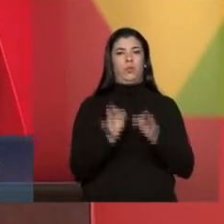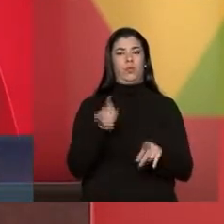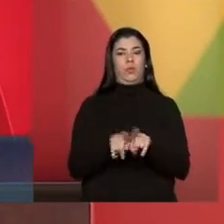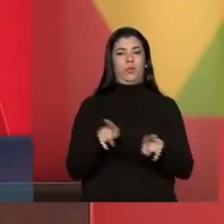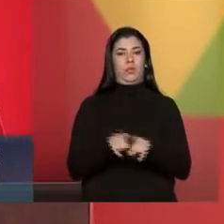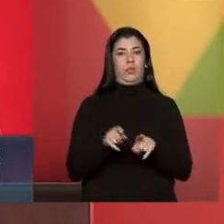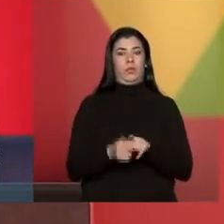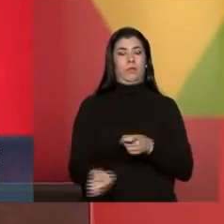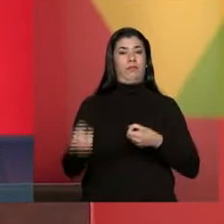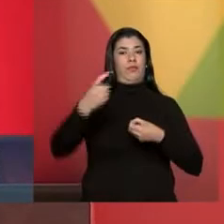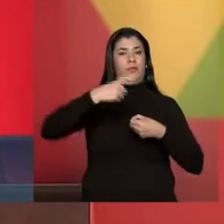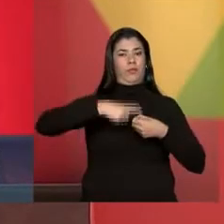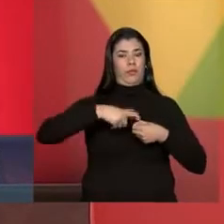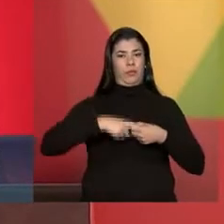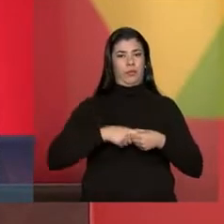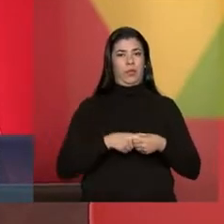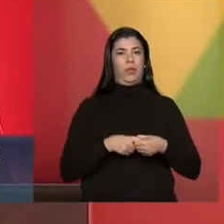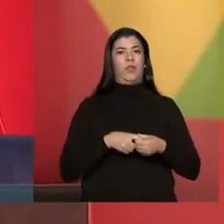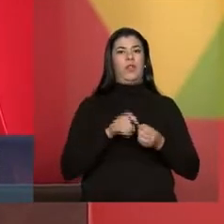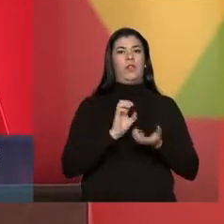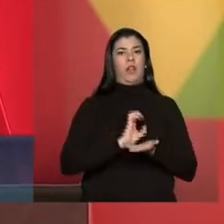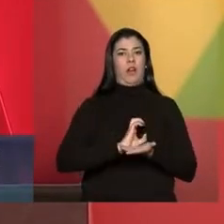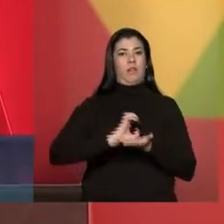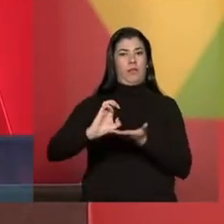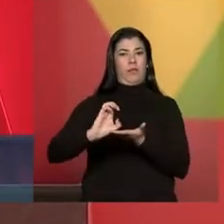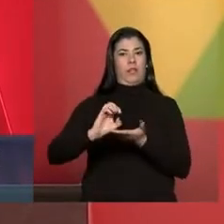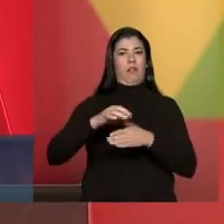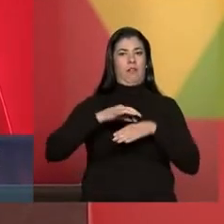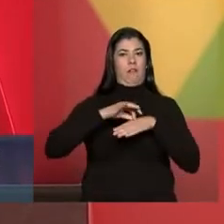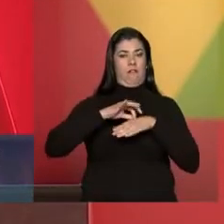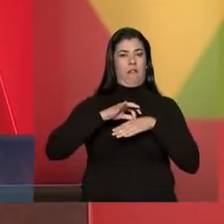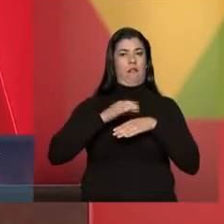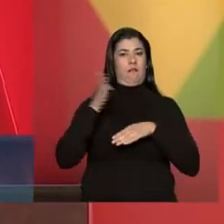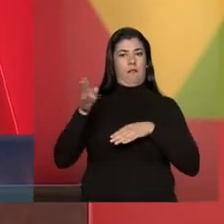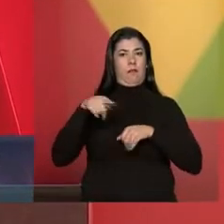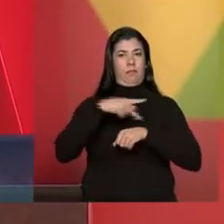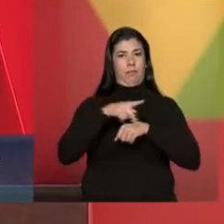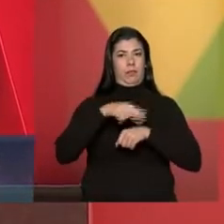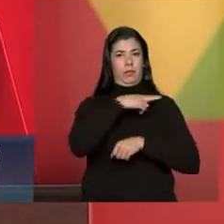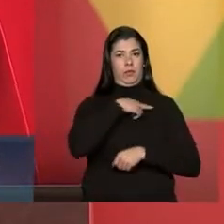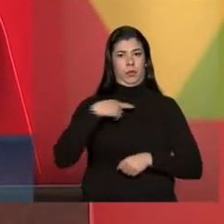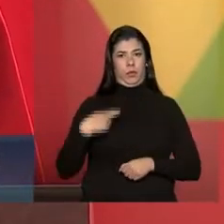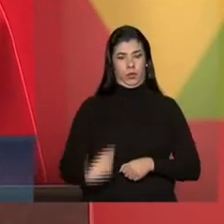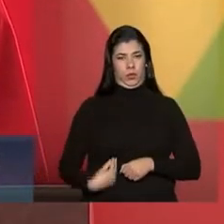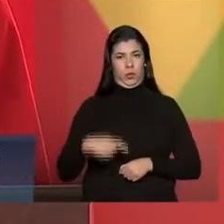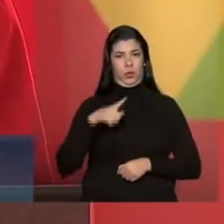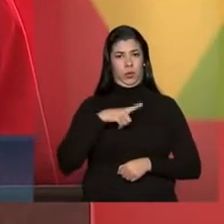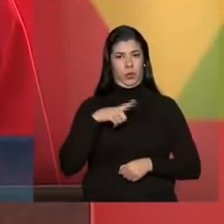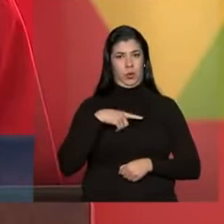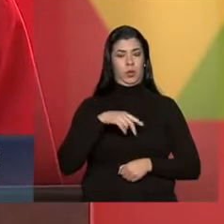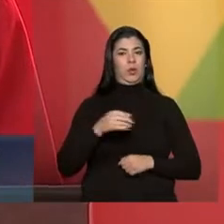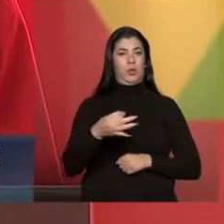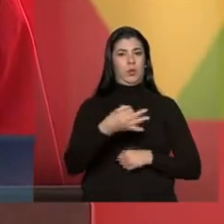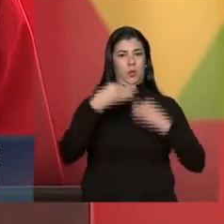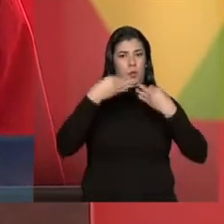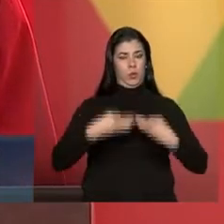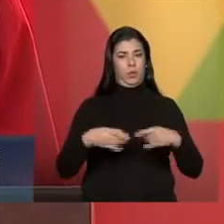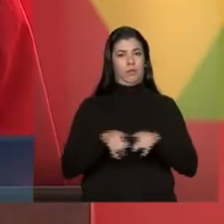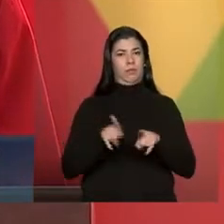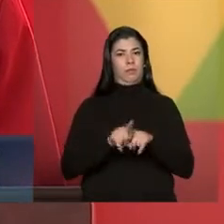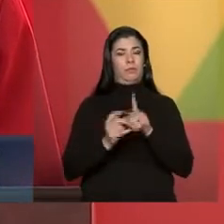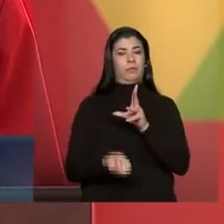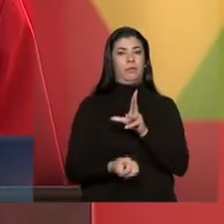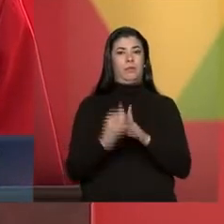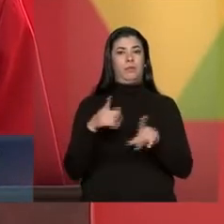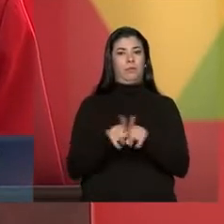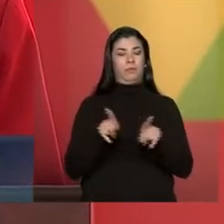das exportações de carne bovina para a China, de forma sustentável, que será